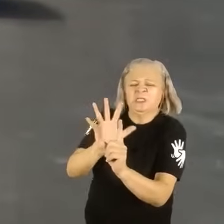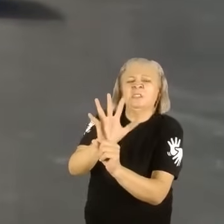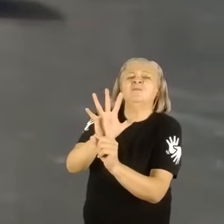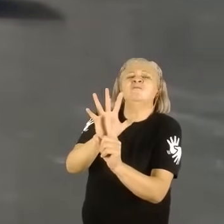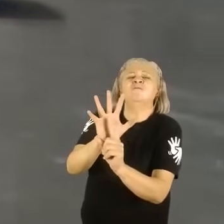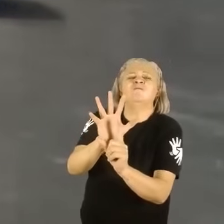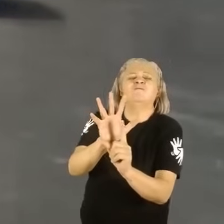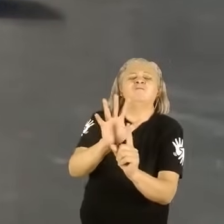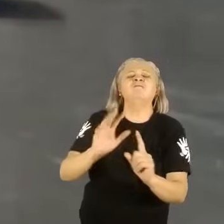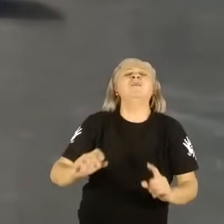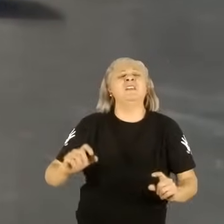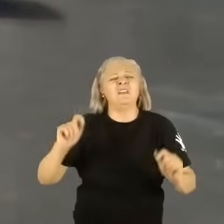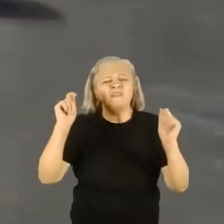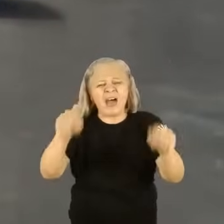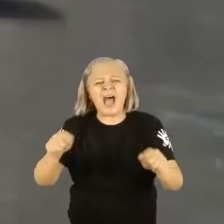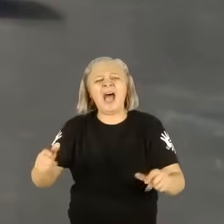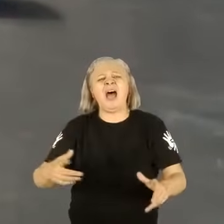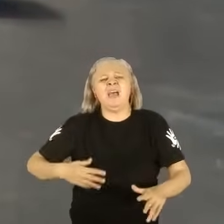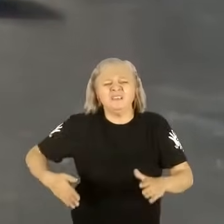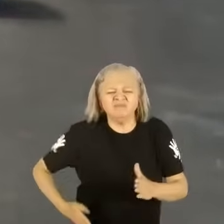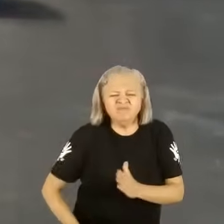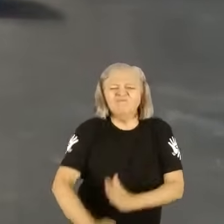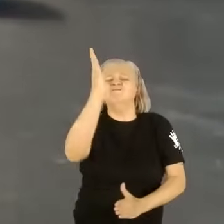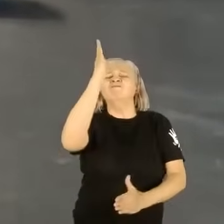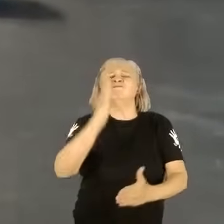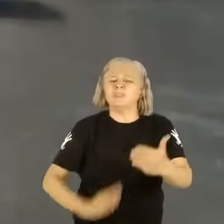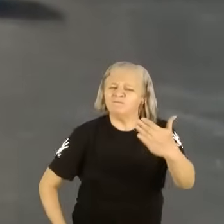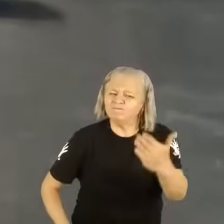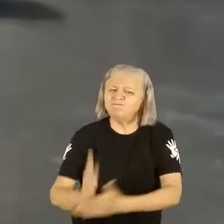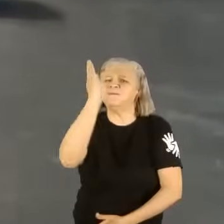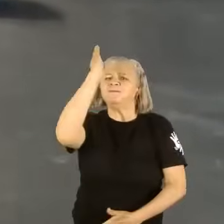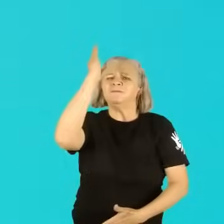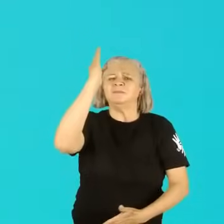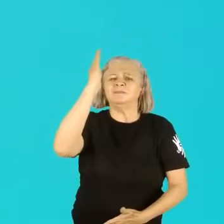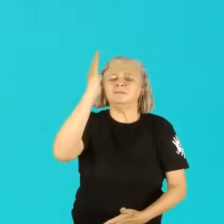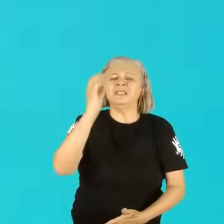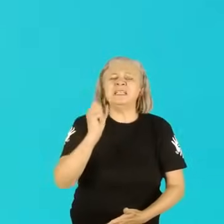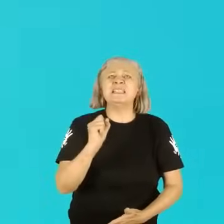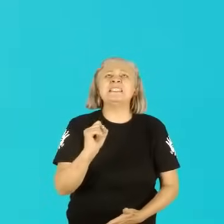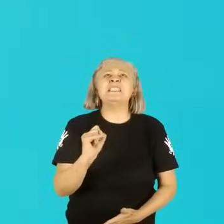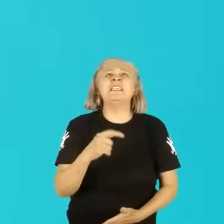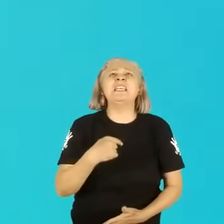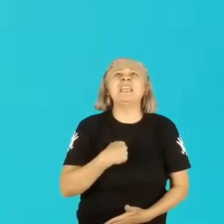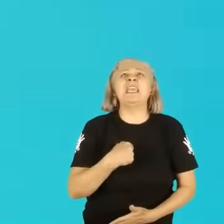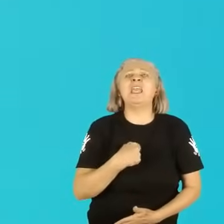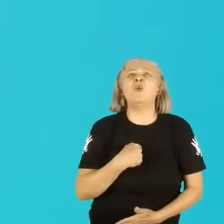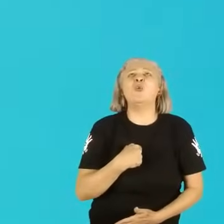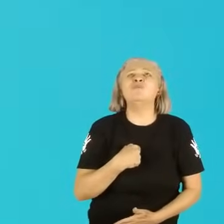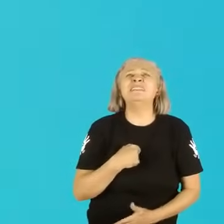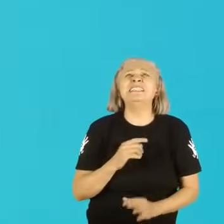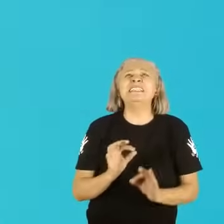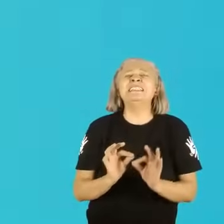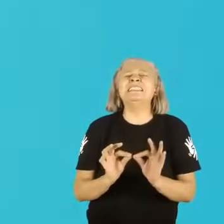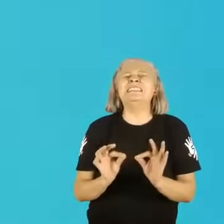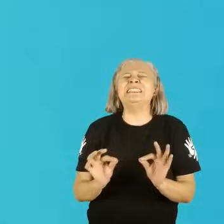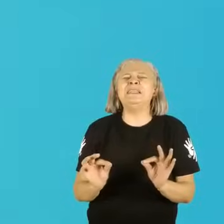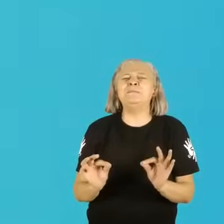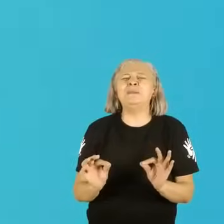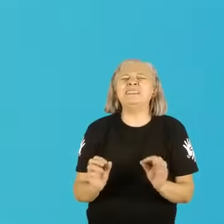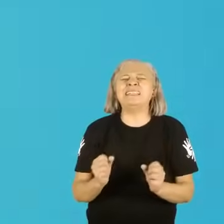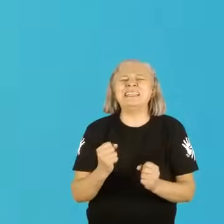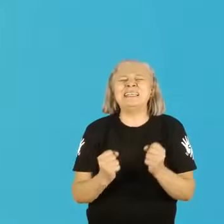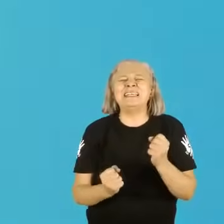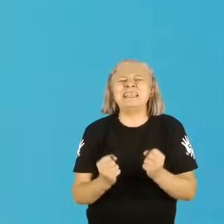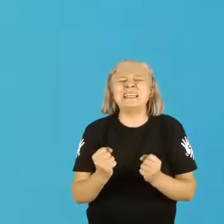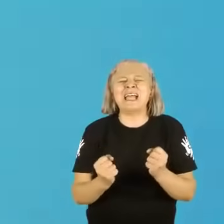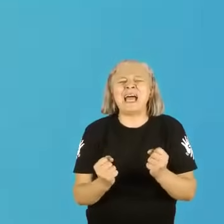fé. Multidões de impossibilidade. Ela diz: se eu apenas... Honda Fit está